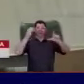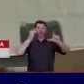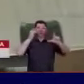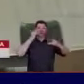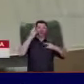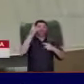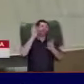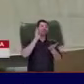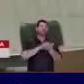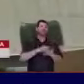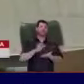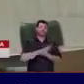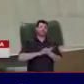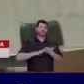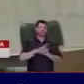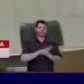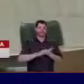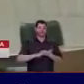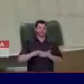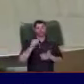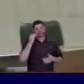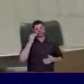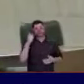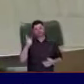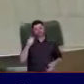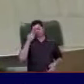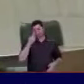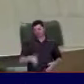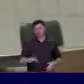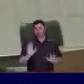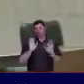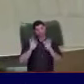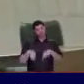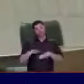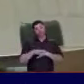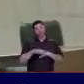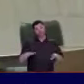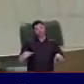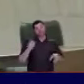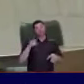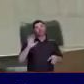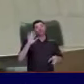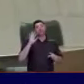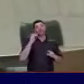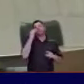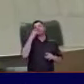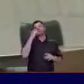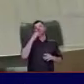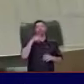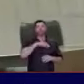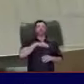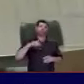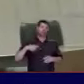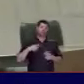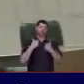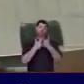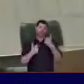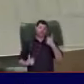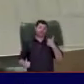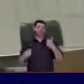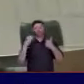dedo verdade ele é um mentiroso para concluir seu plano ele é um representante fará junto do ministério público é